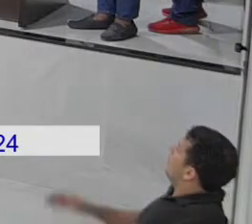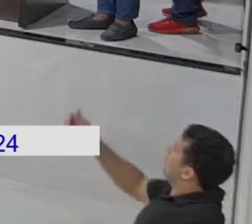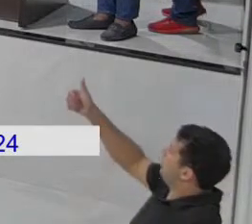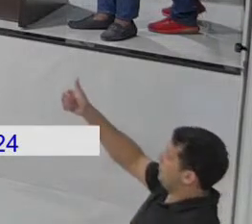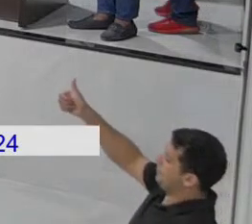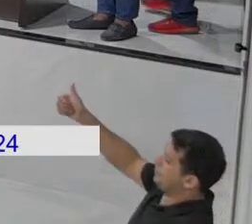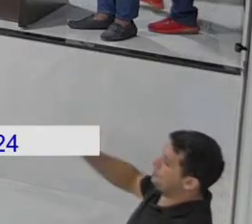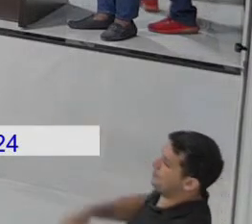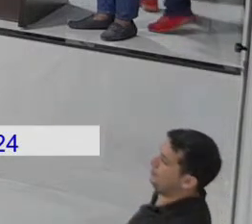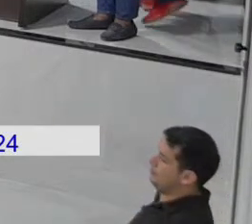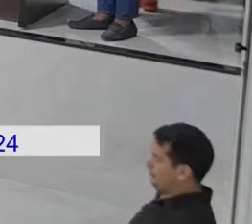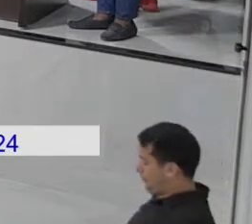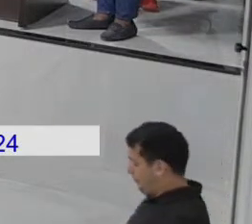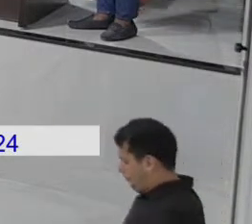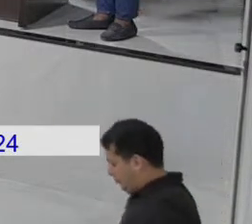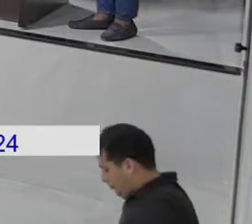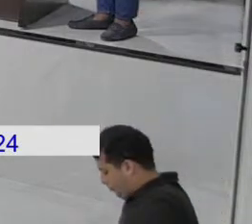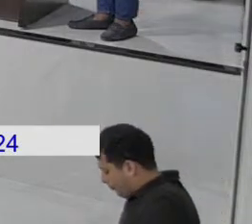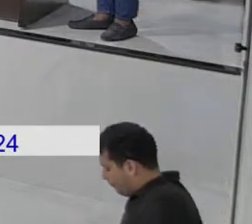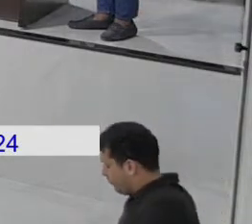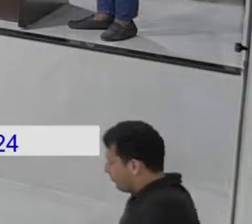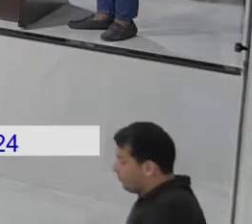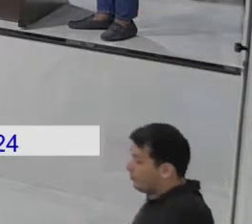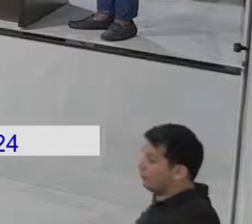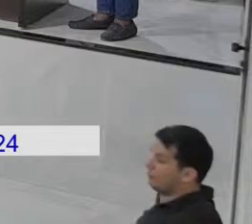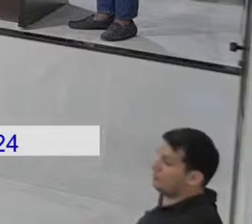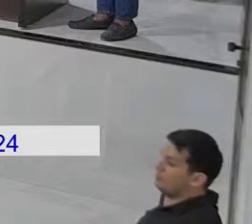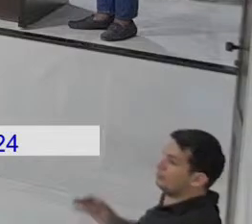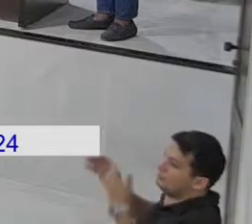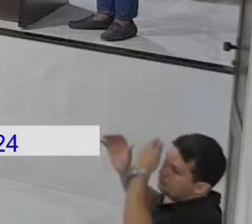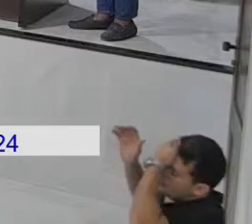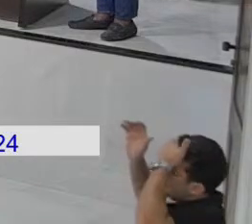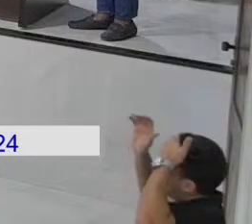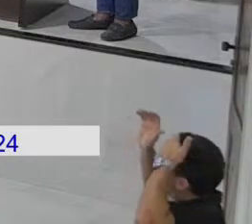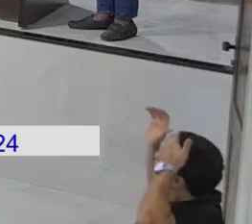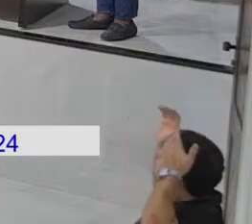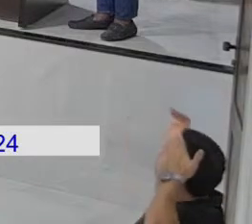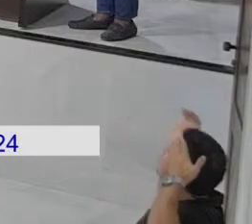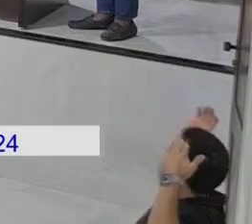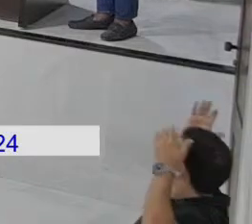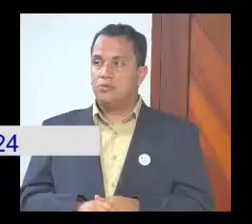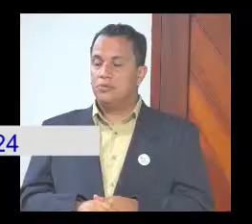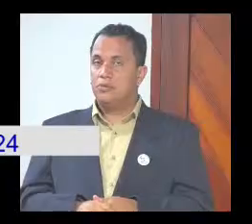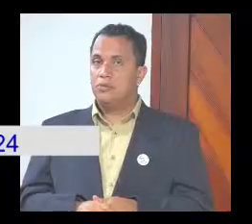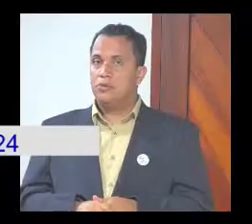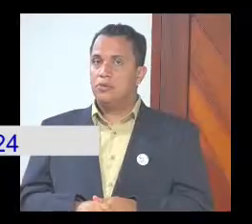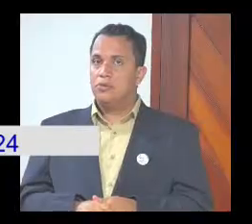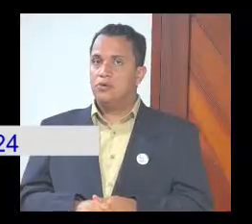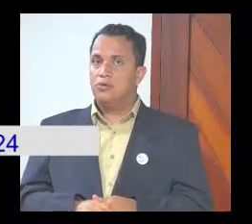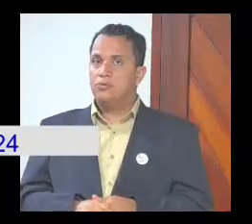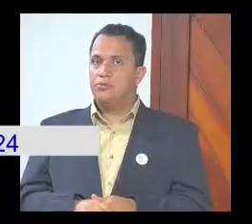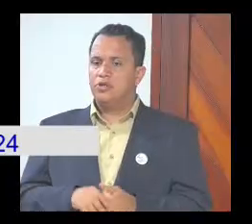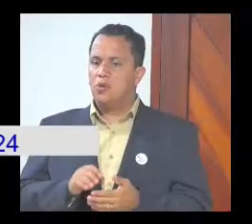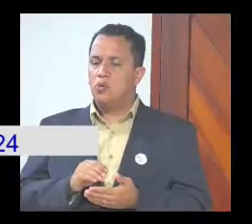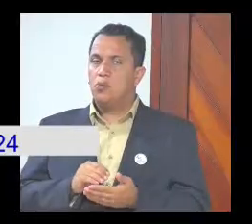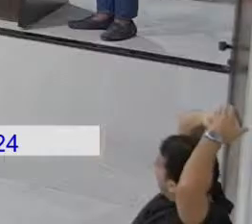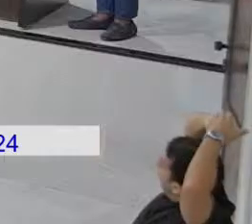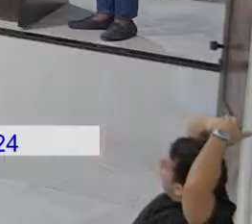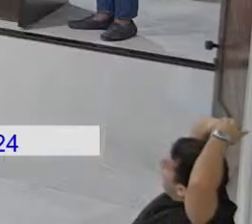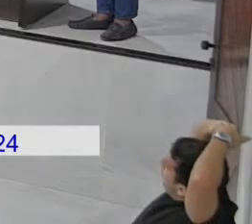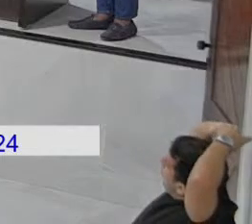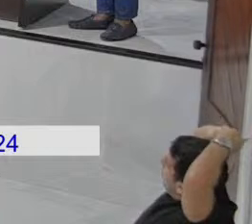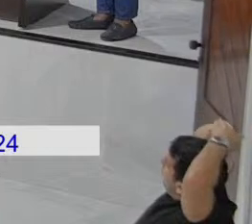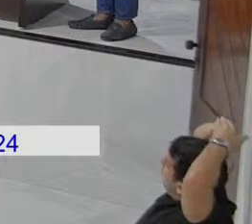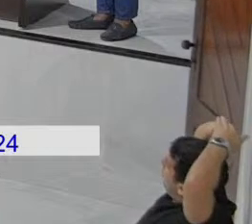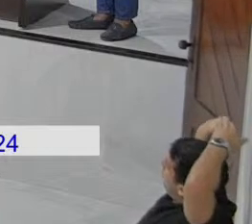atribuições legais que lhe confere a lei orgânica do município, resolve exonerar o